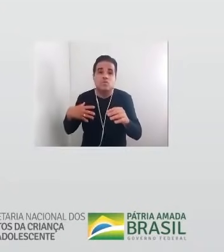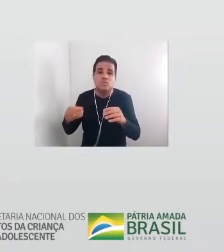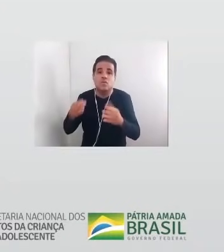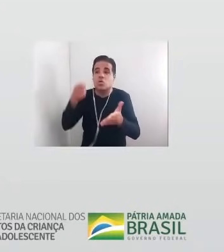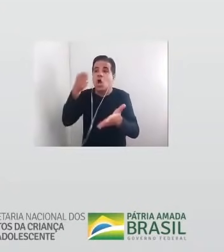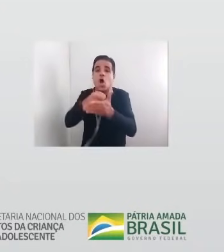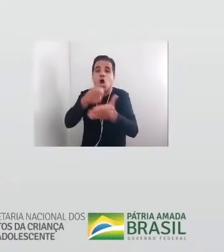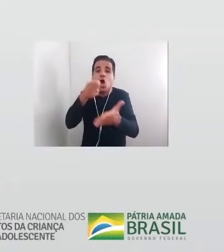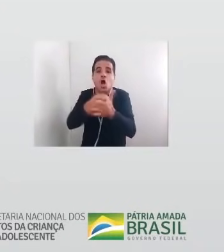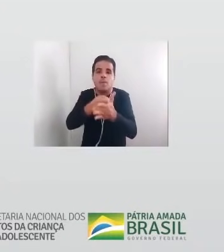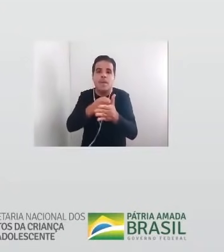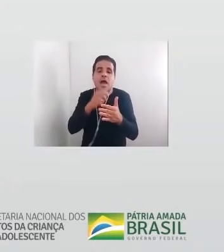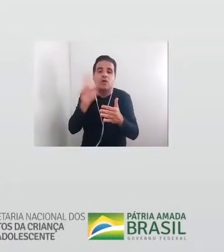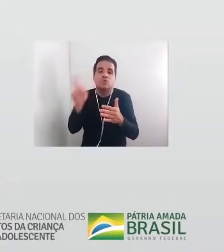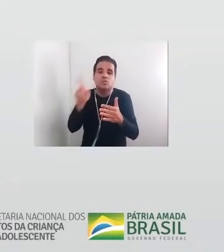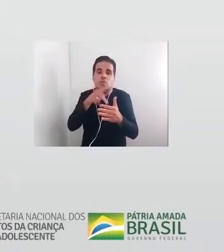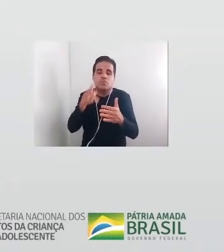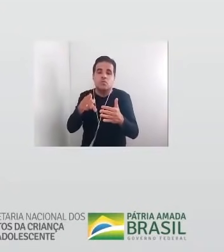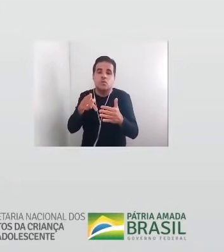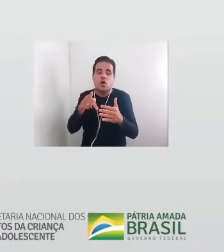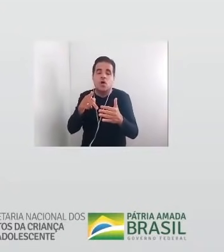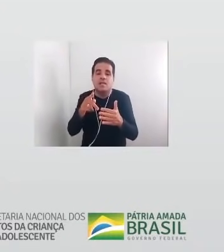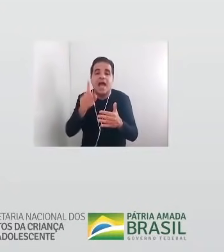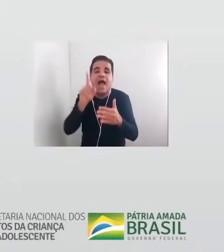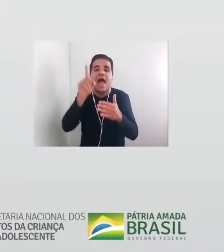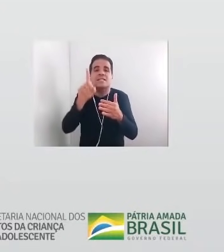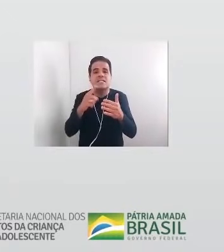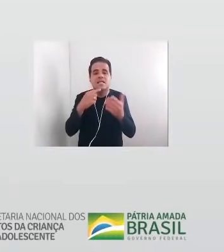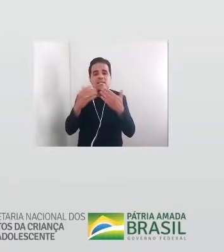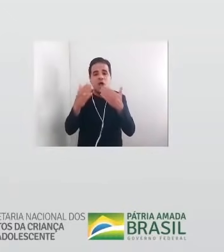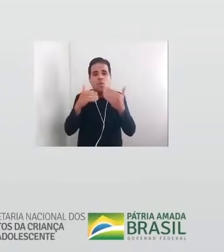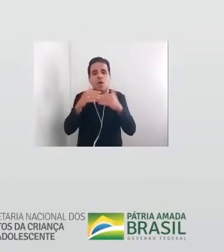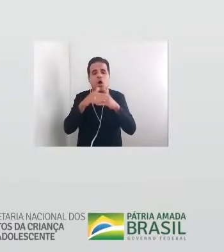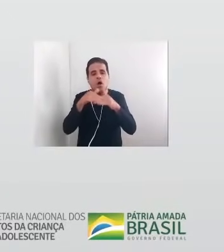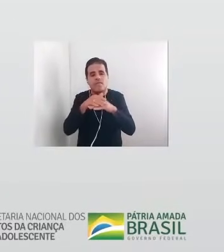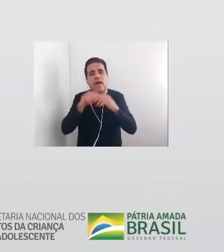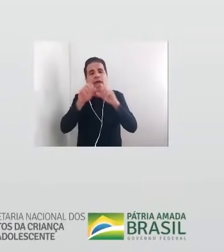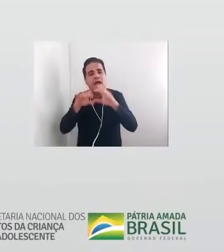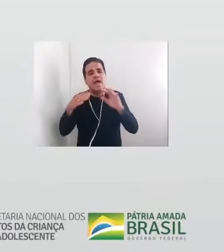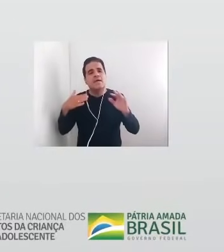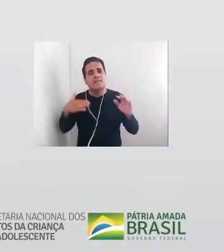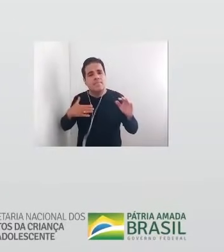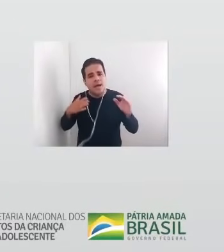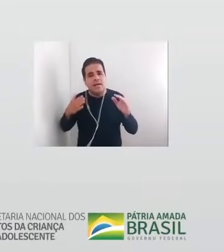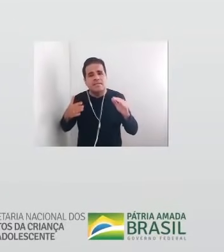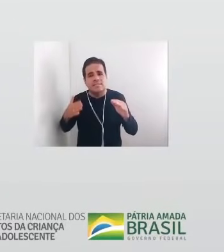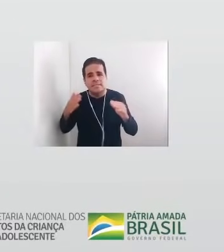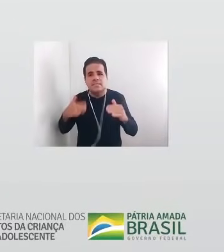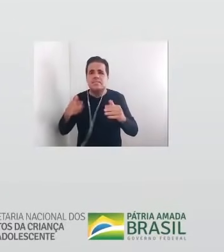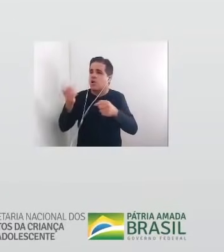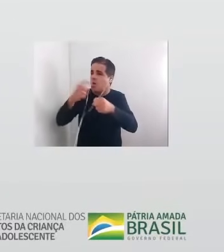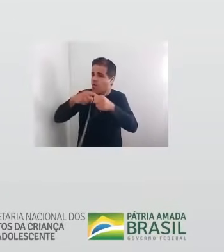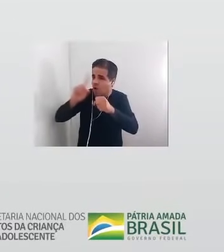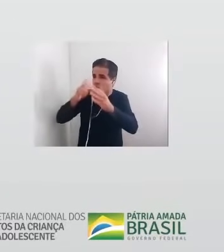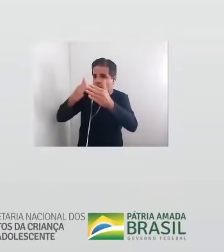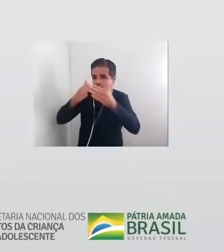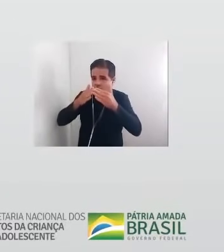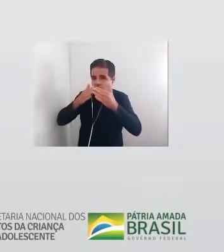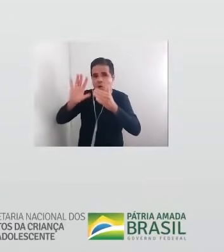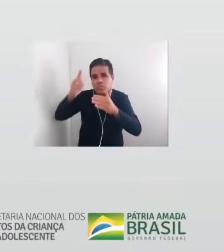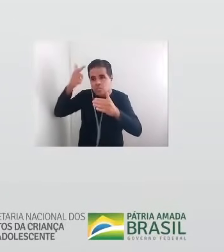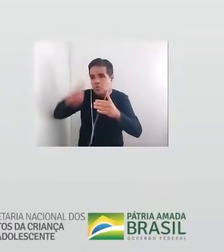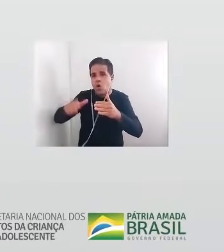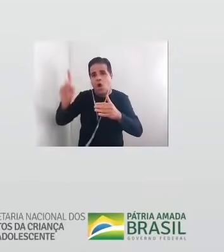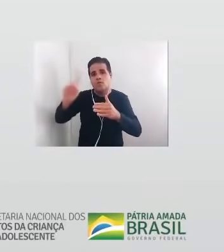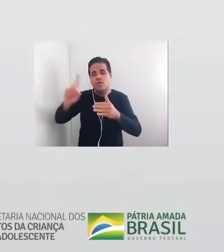dos professores, da coordenação e da direção, com uma conversa educada e pacífica, que isso não volte a acontecer. Num terceiro momento, eles